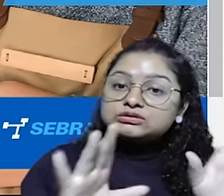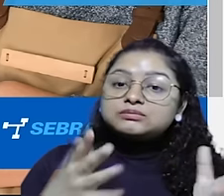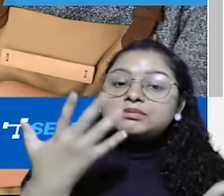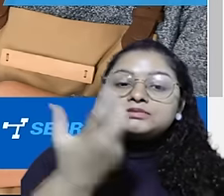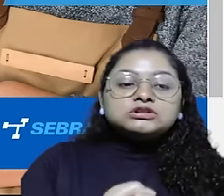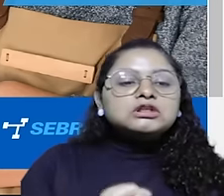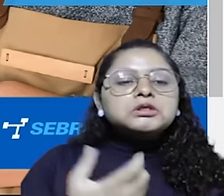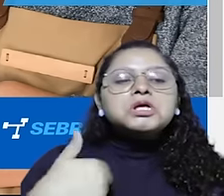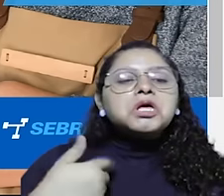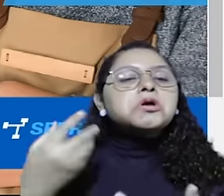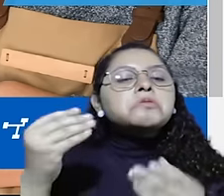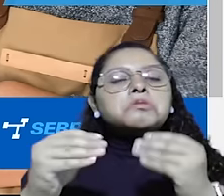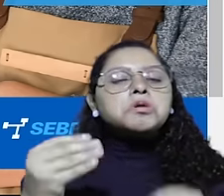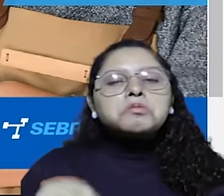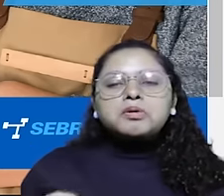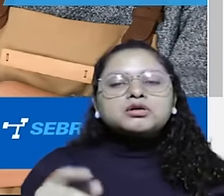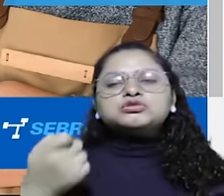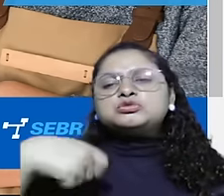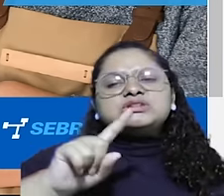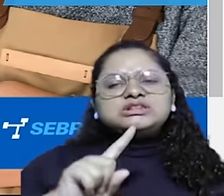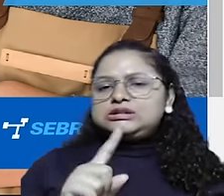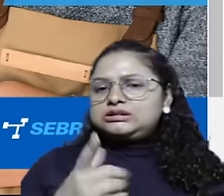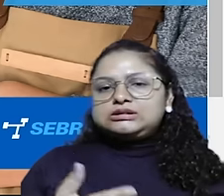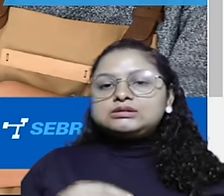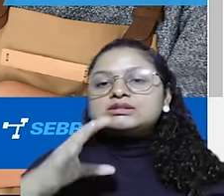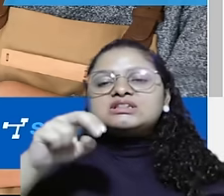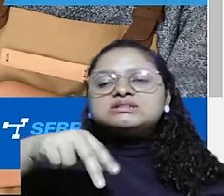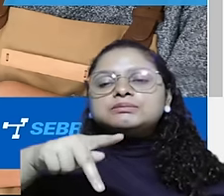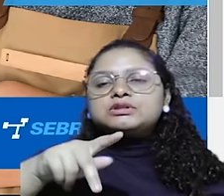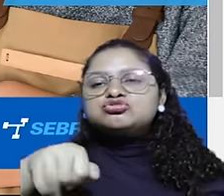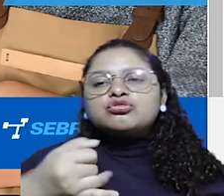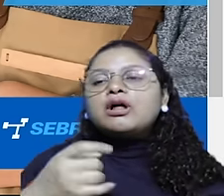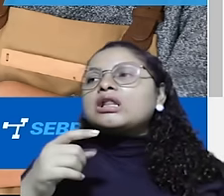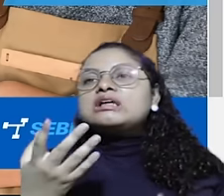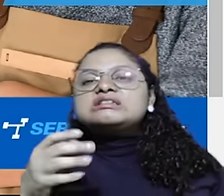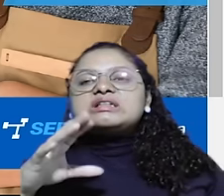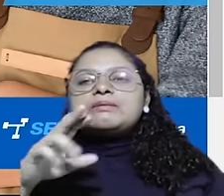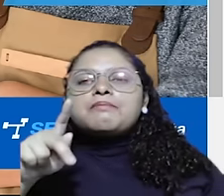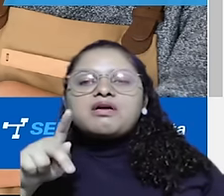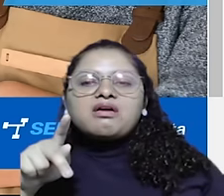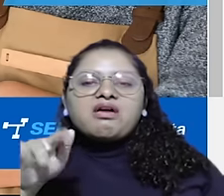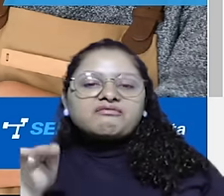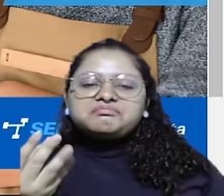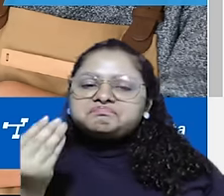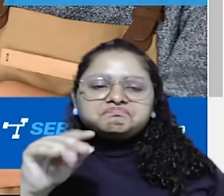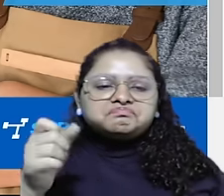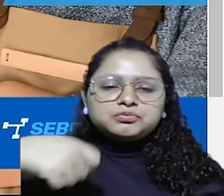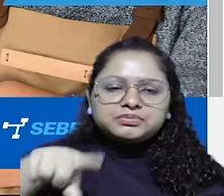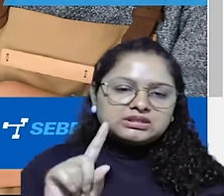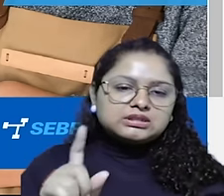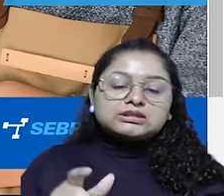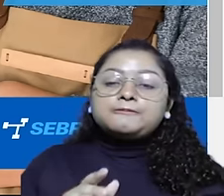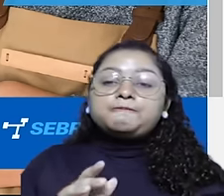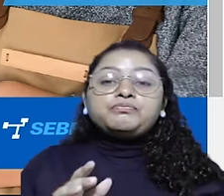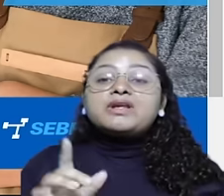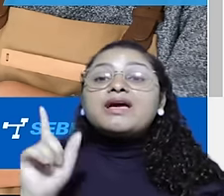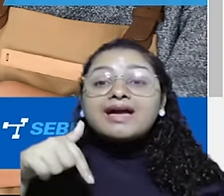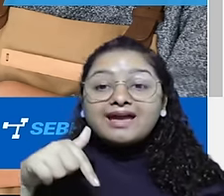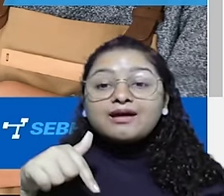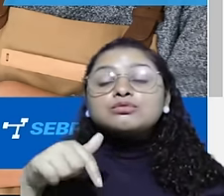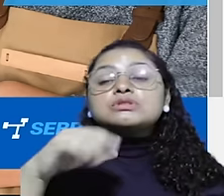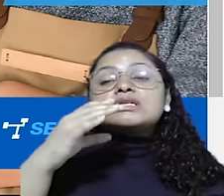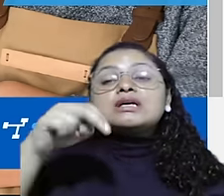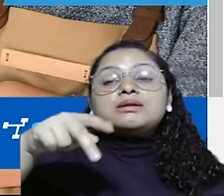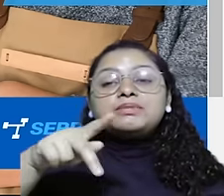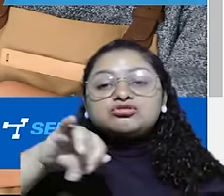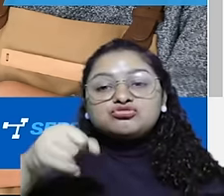preencher nada aqui CNPJ nem CPF coloca se for os dados do seu contador o CNPJ dele ou o CPF porque aí ele